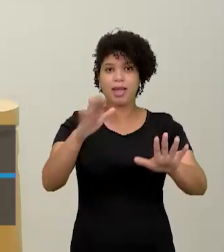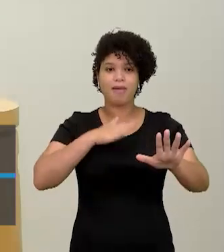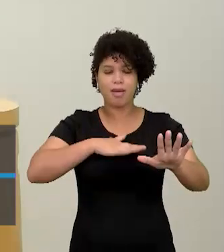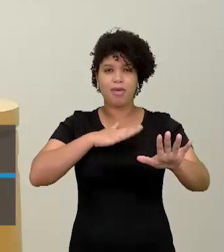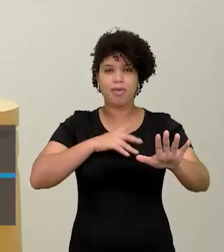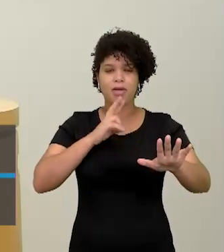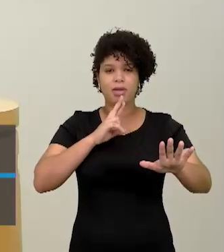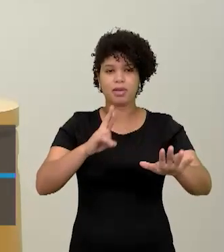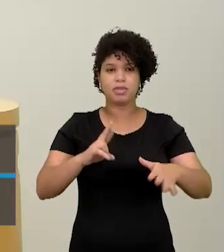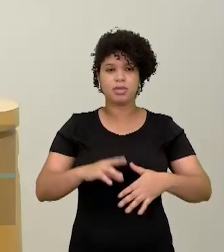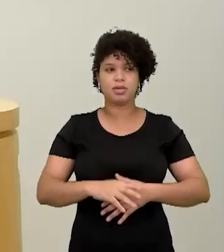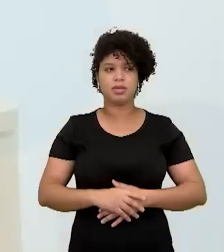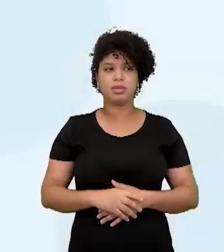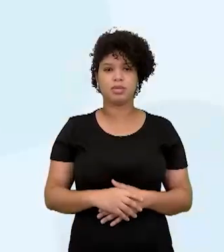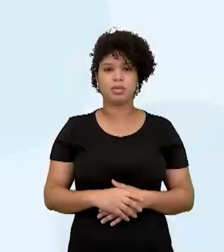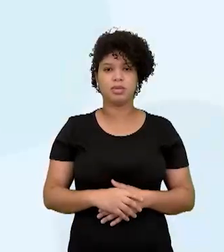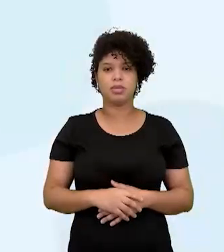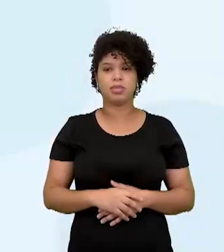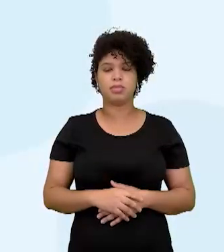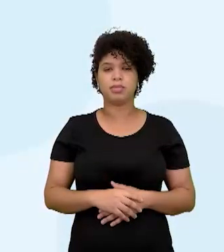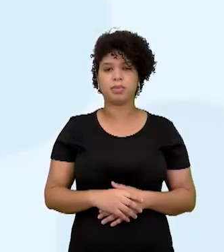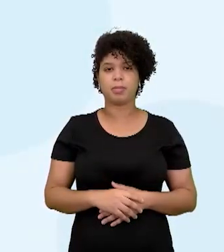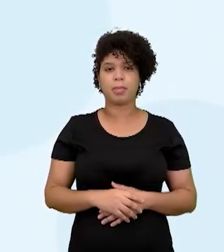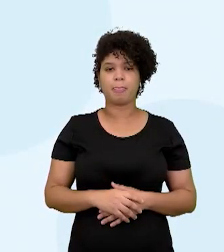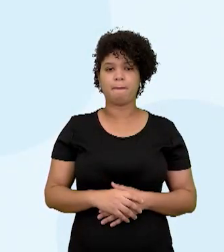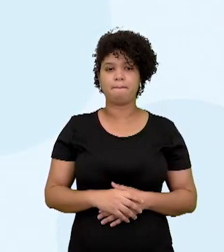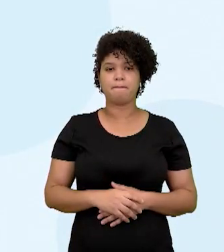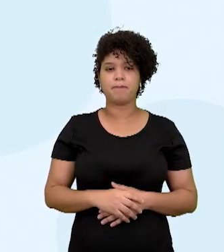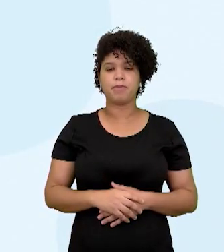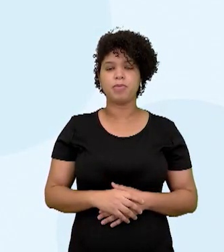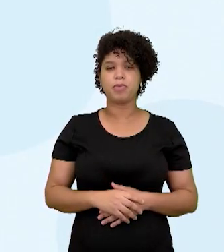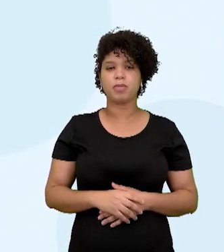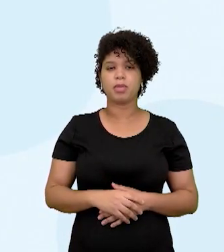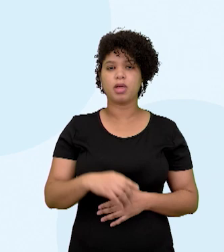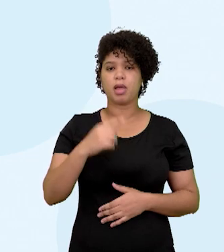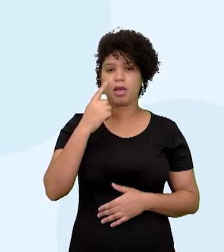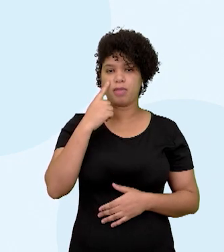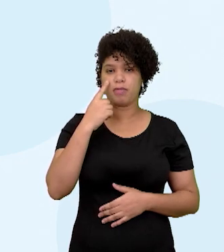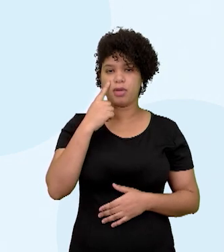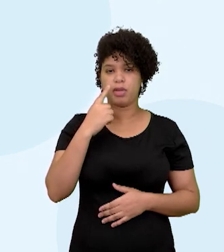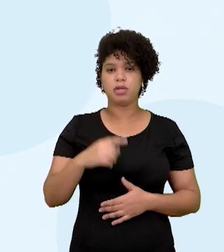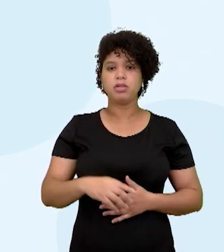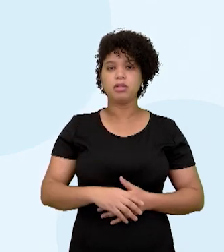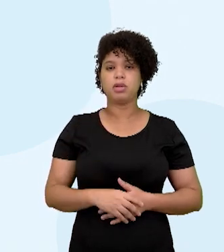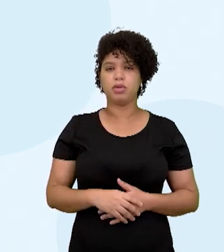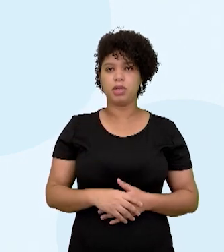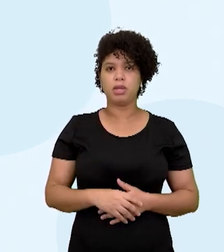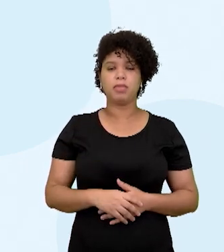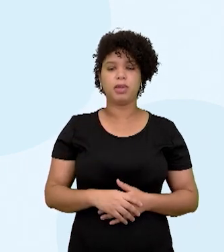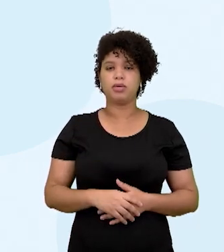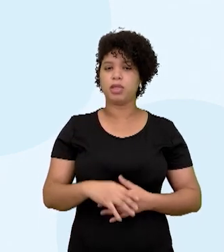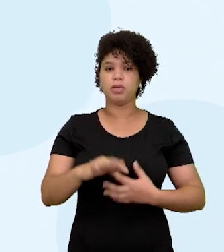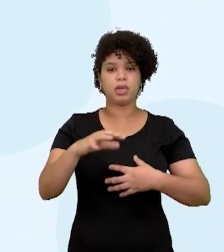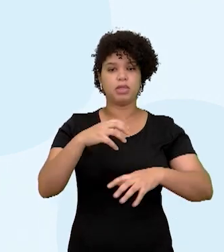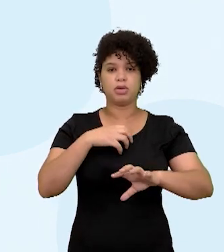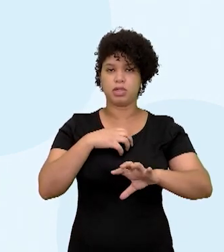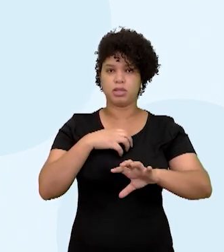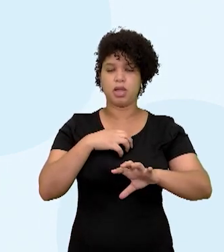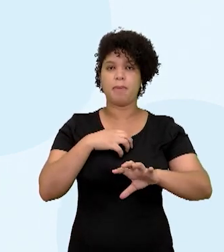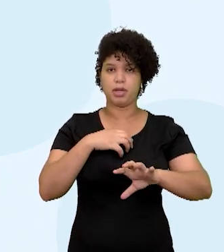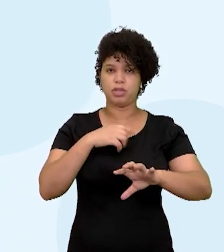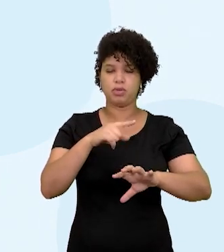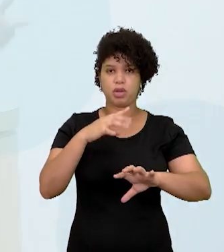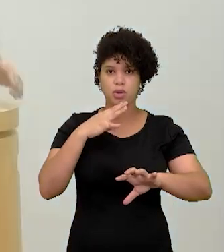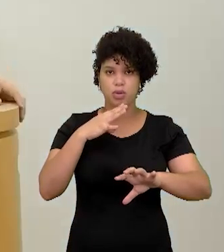gente, olha só. Porque a nossa pergunta é o seguinte. Beleza, você se lembra o que é empatia? Tá, a gente